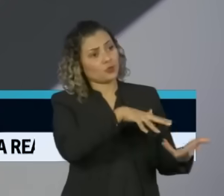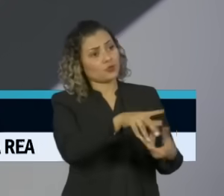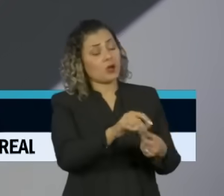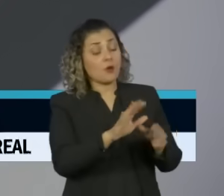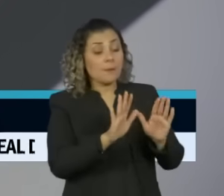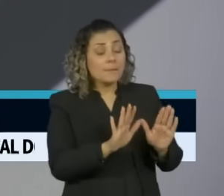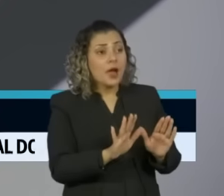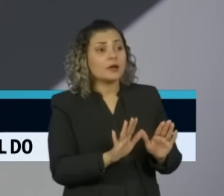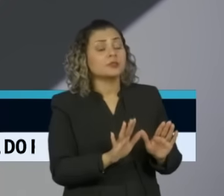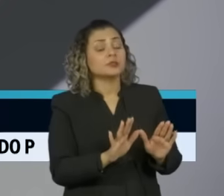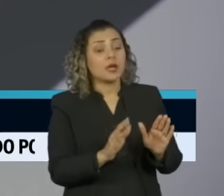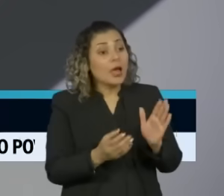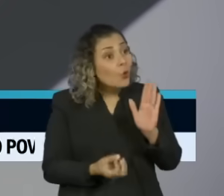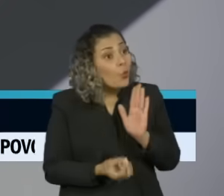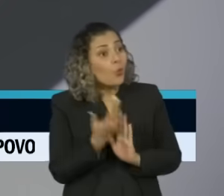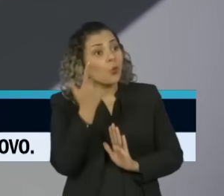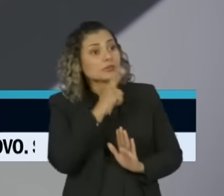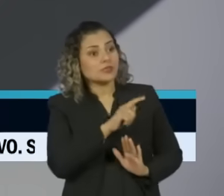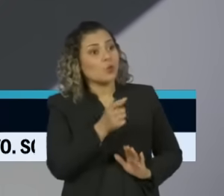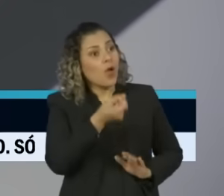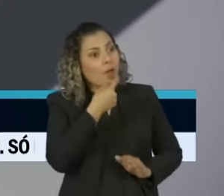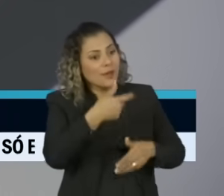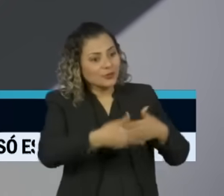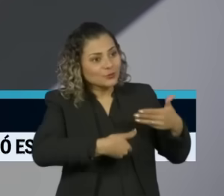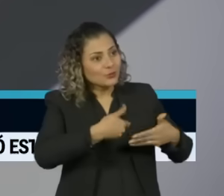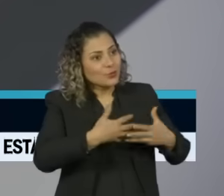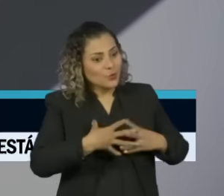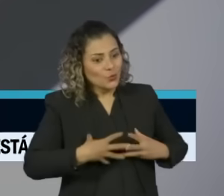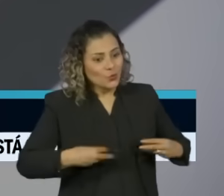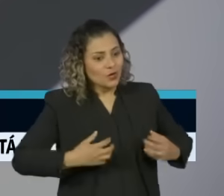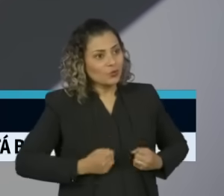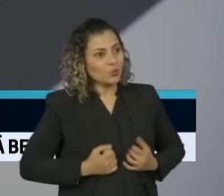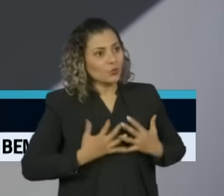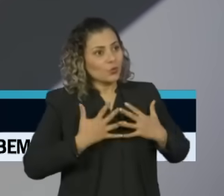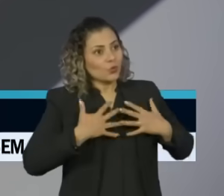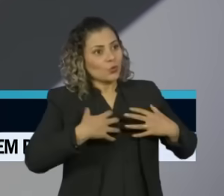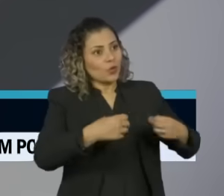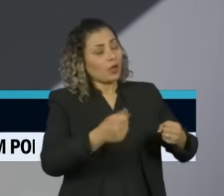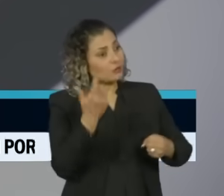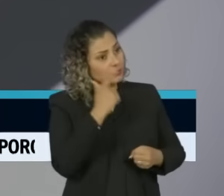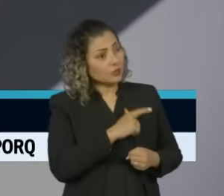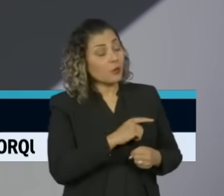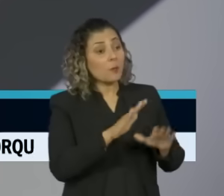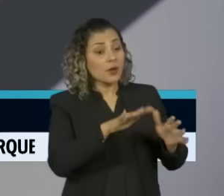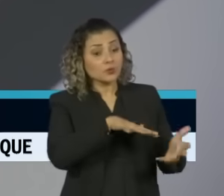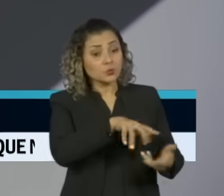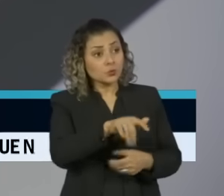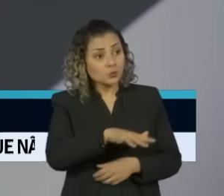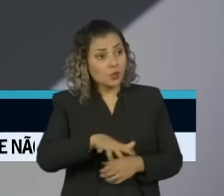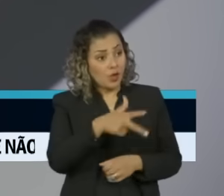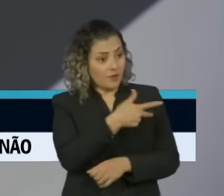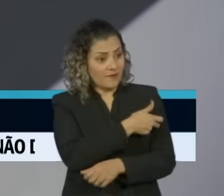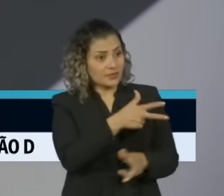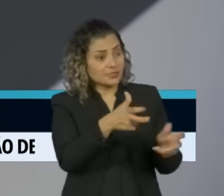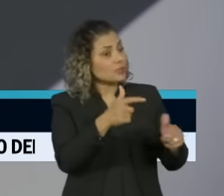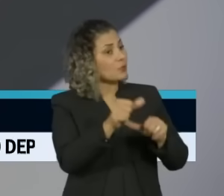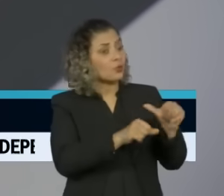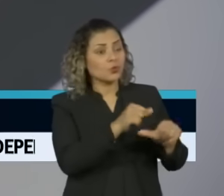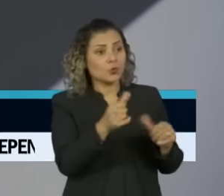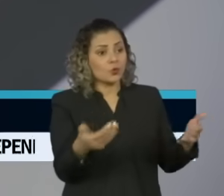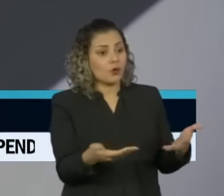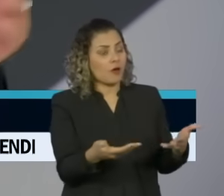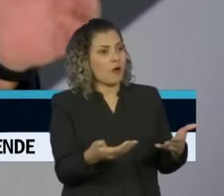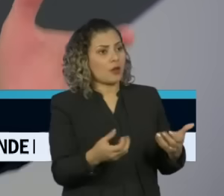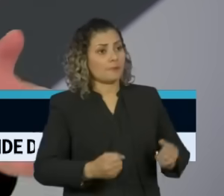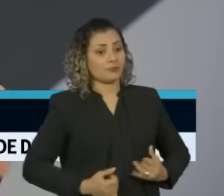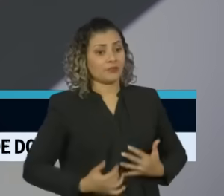que acontece é que agora o mundo das vacinas mudou. A parte o conhecimento de imunologia, de